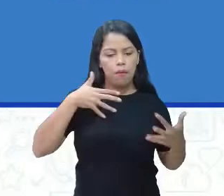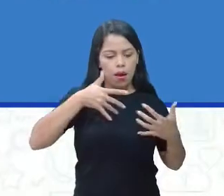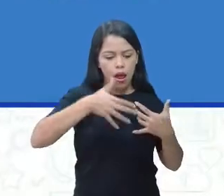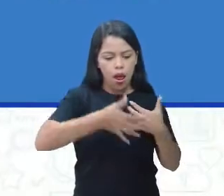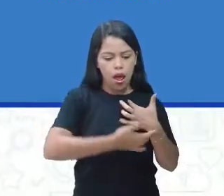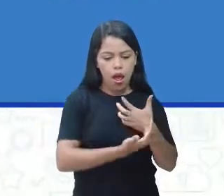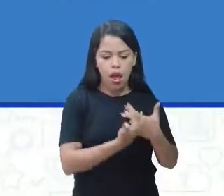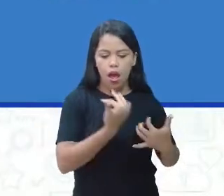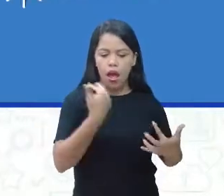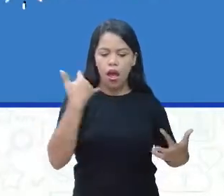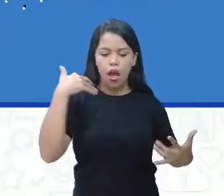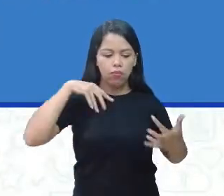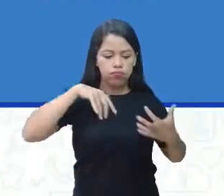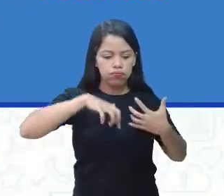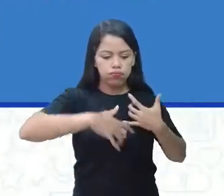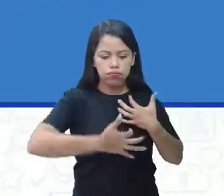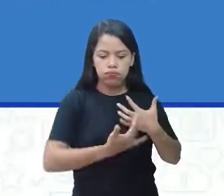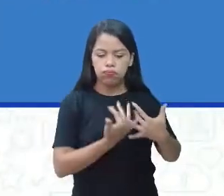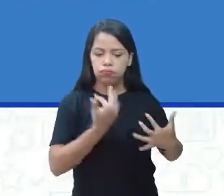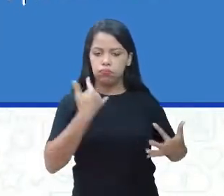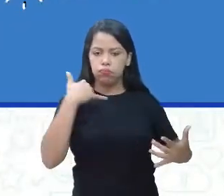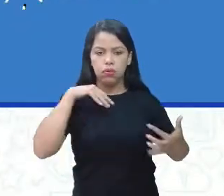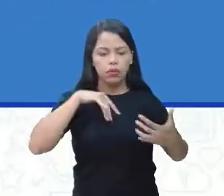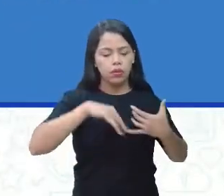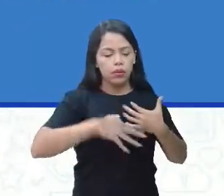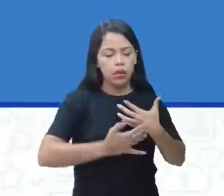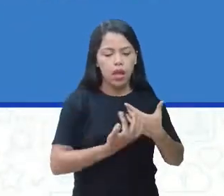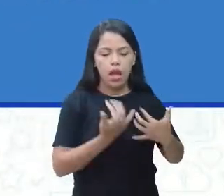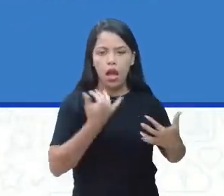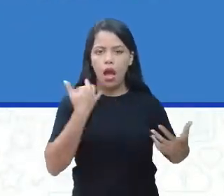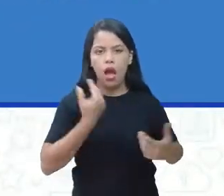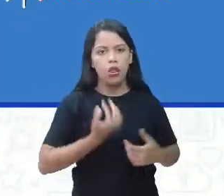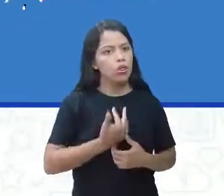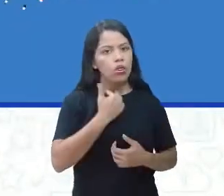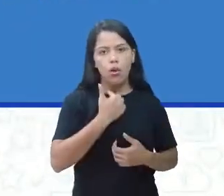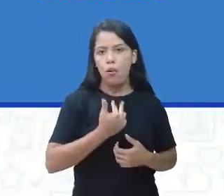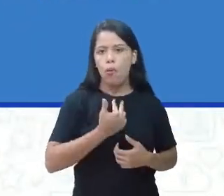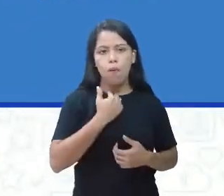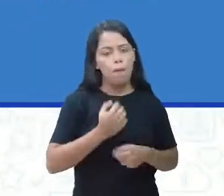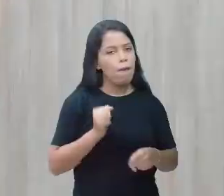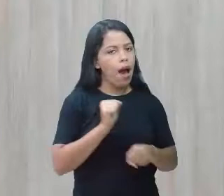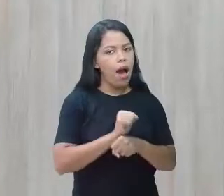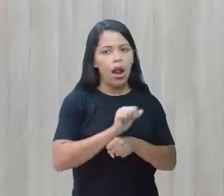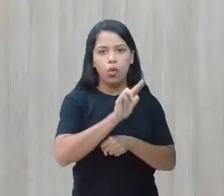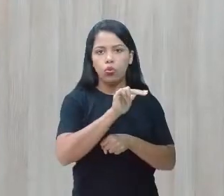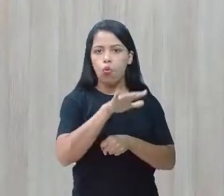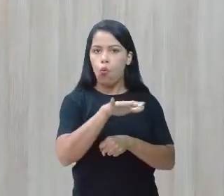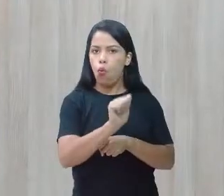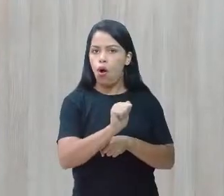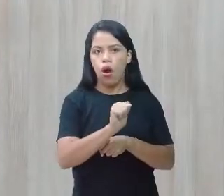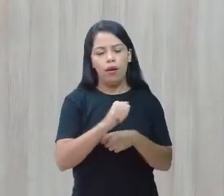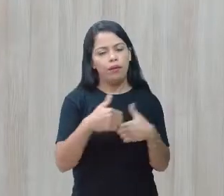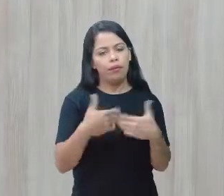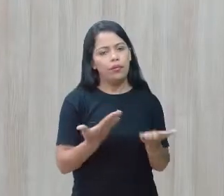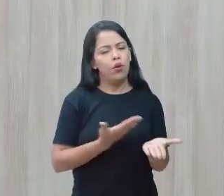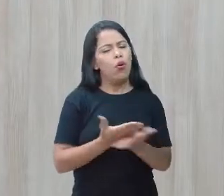aí não para, né? É um movimento que não para. O professor, onde começa, né? Vai depender de que sentido